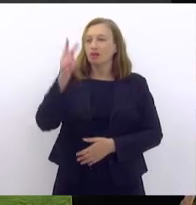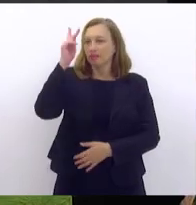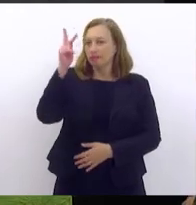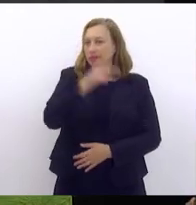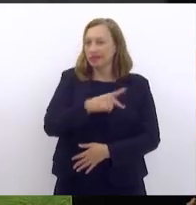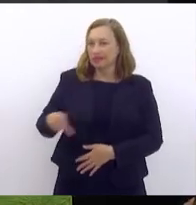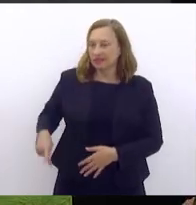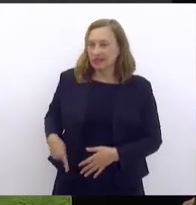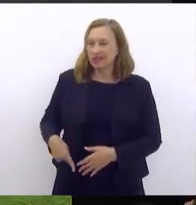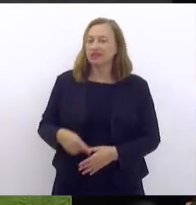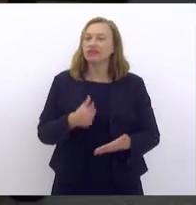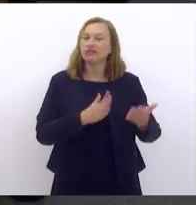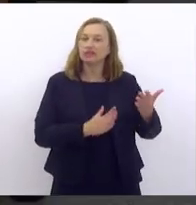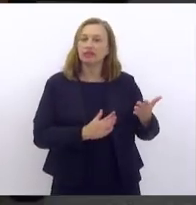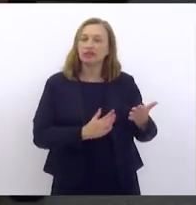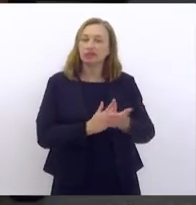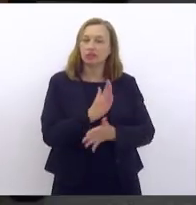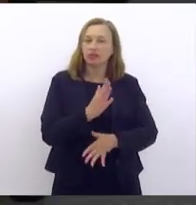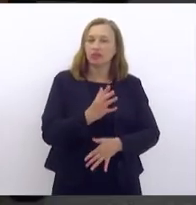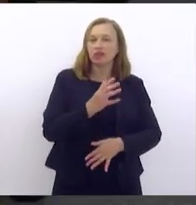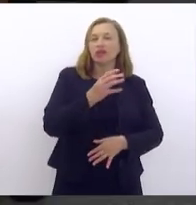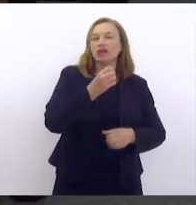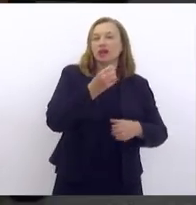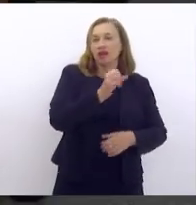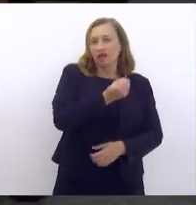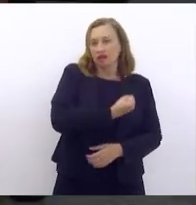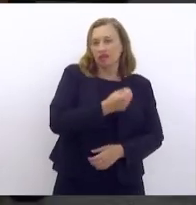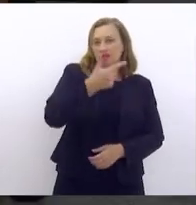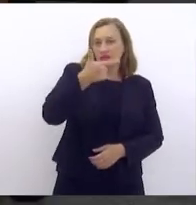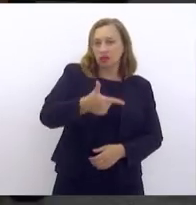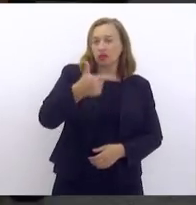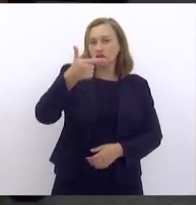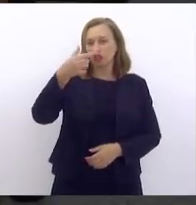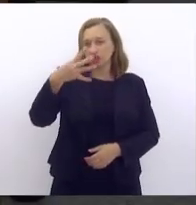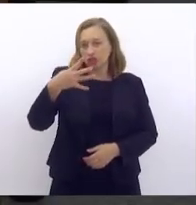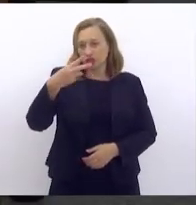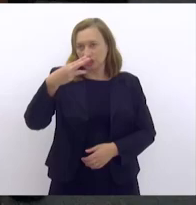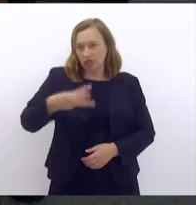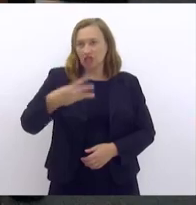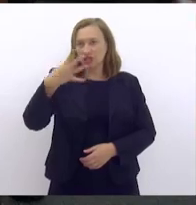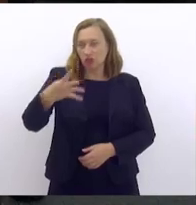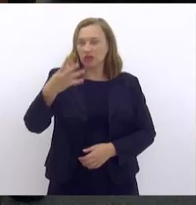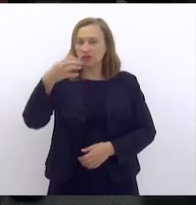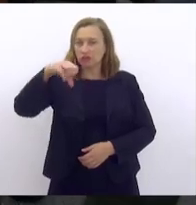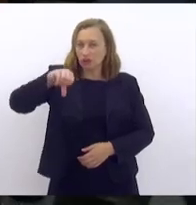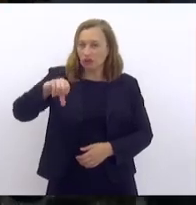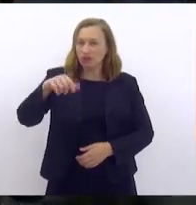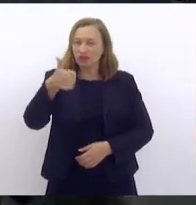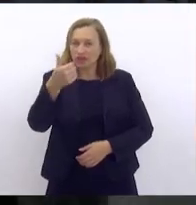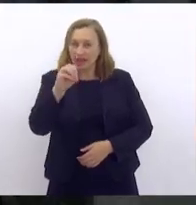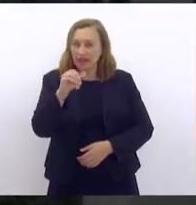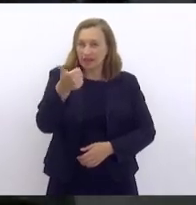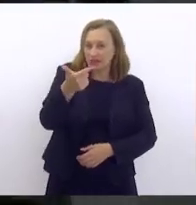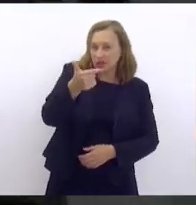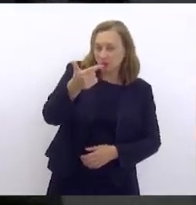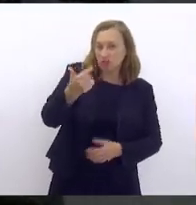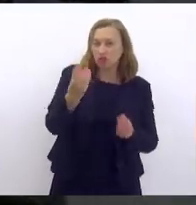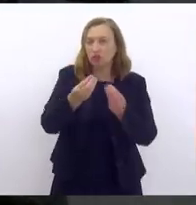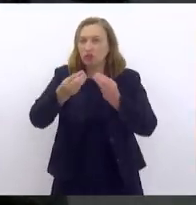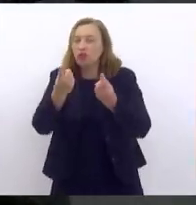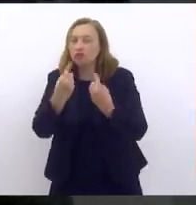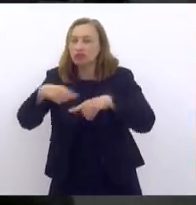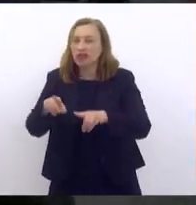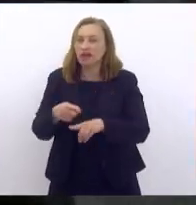Presidente, parecer favorável às emendas 1, 2, 3, 4, 8, 9, 10 e 12. Parecer contrário às emendas 5,